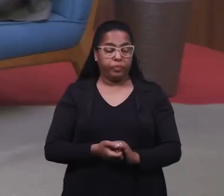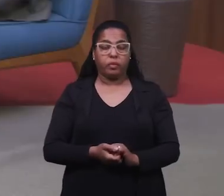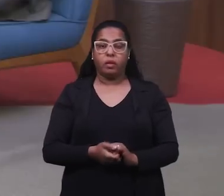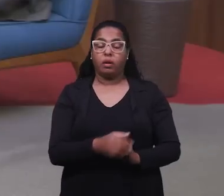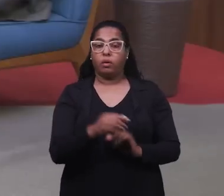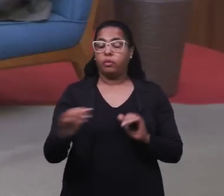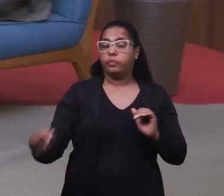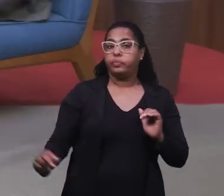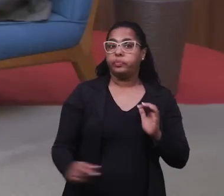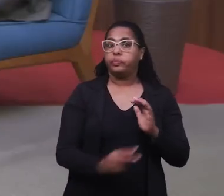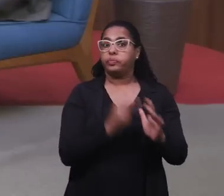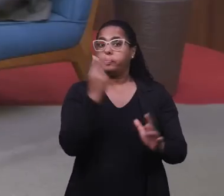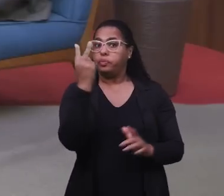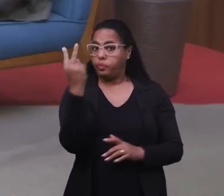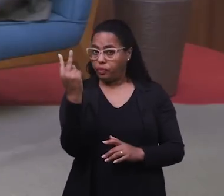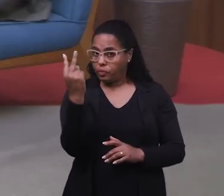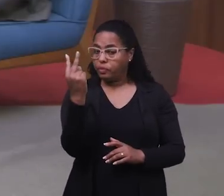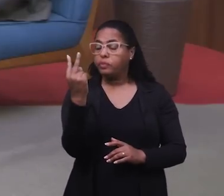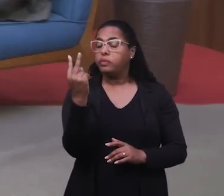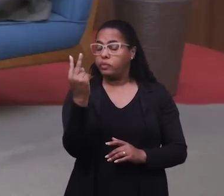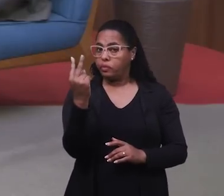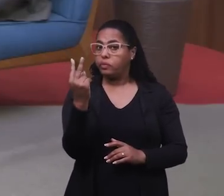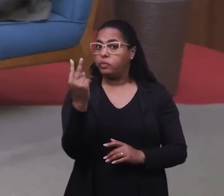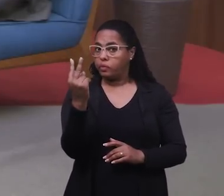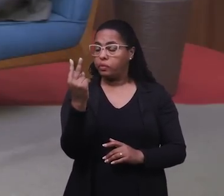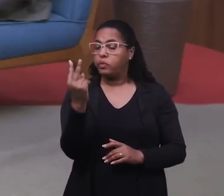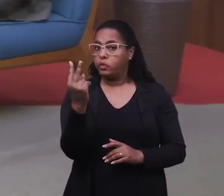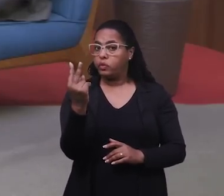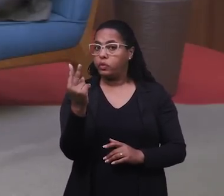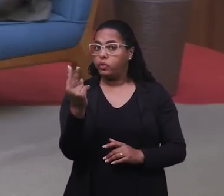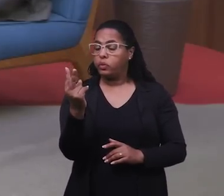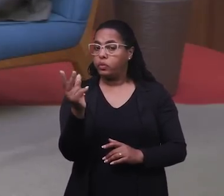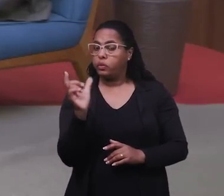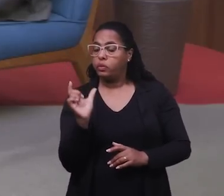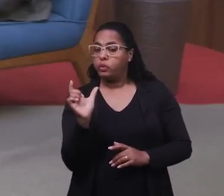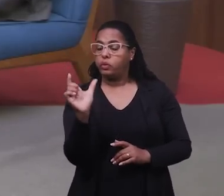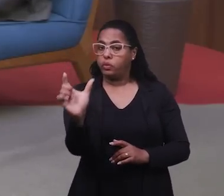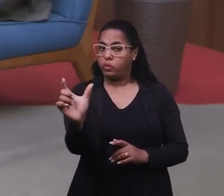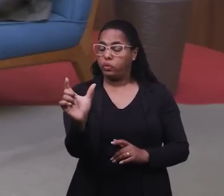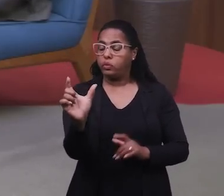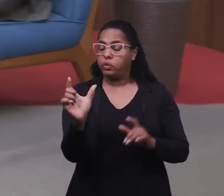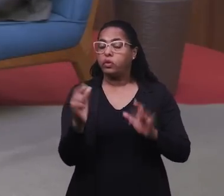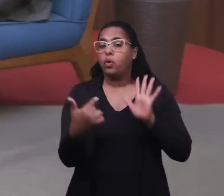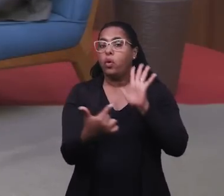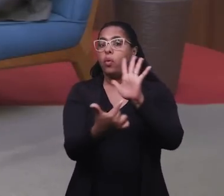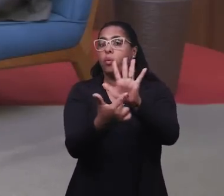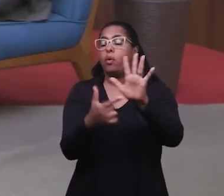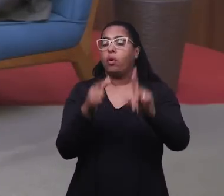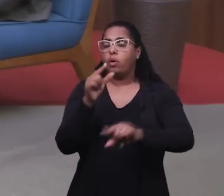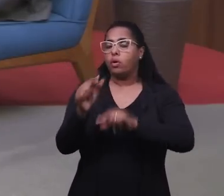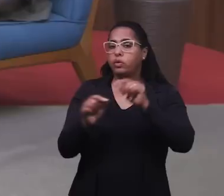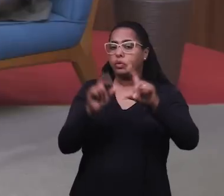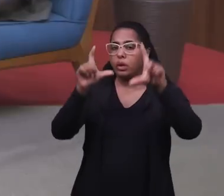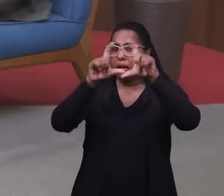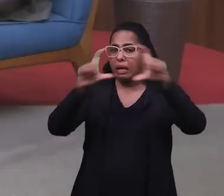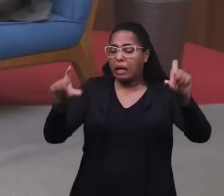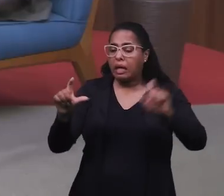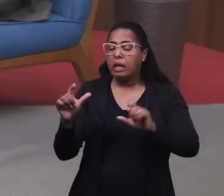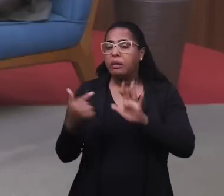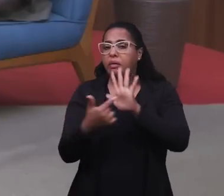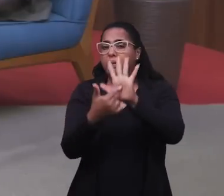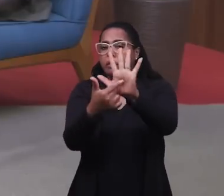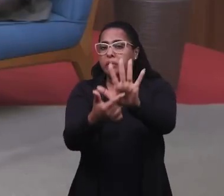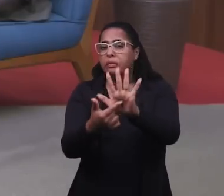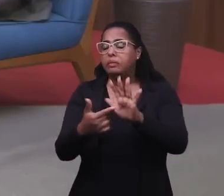aqui uma expressão, duas vezes apresentadas, que mostram que não